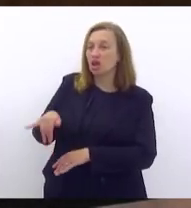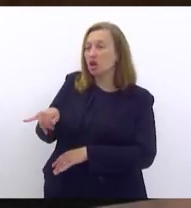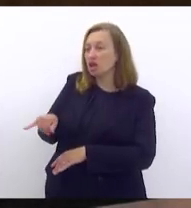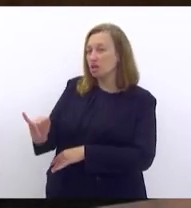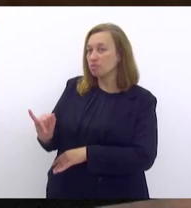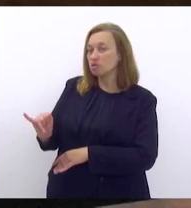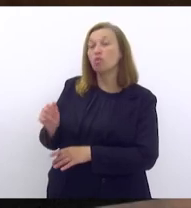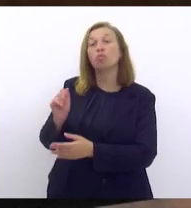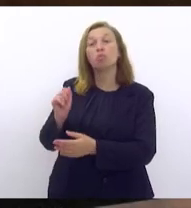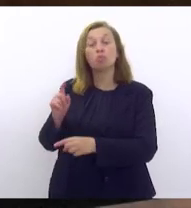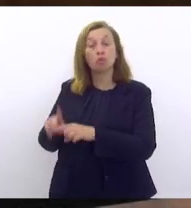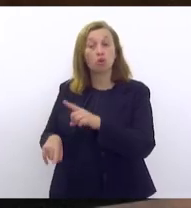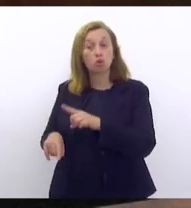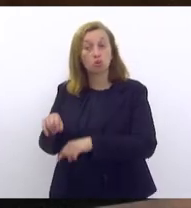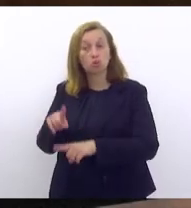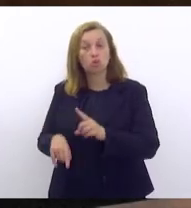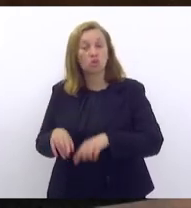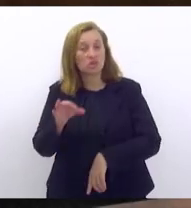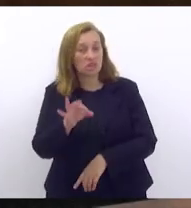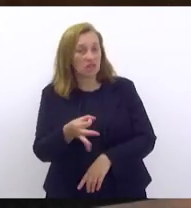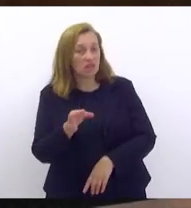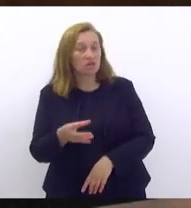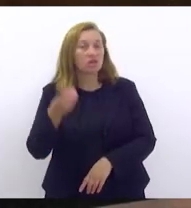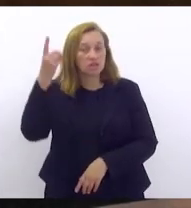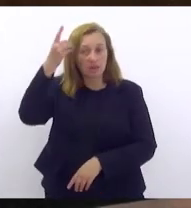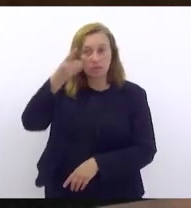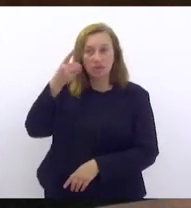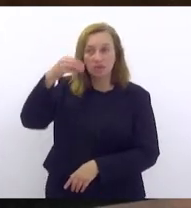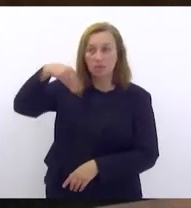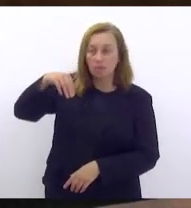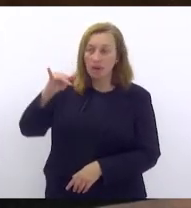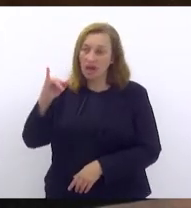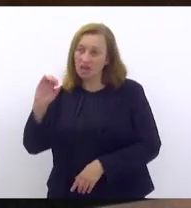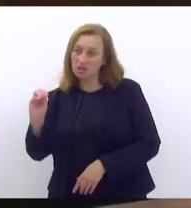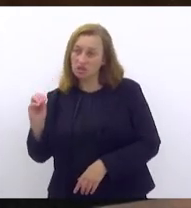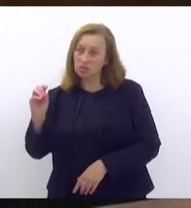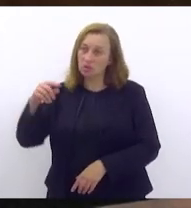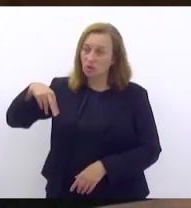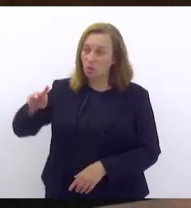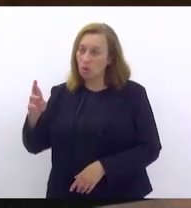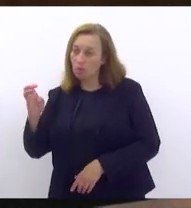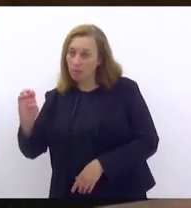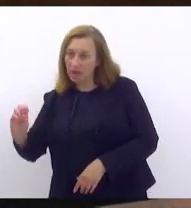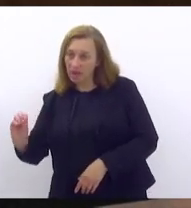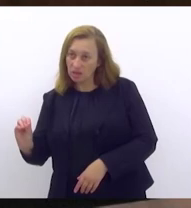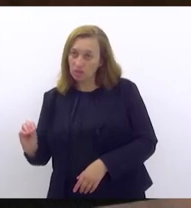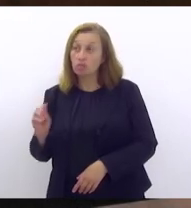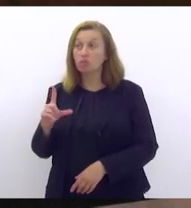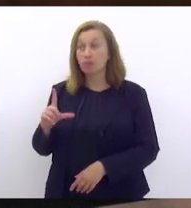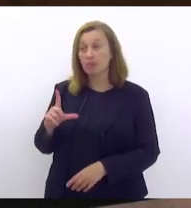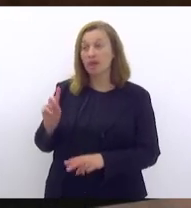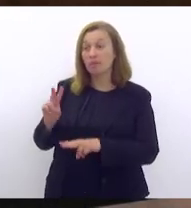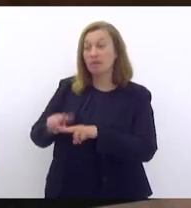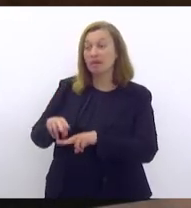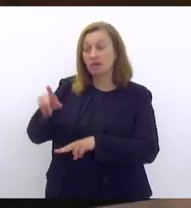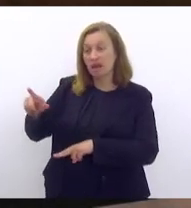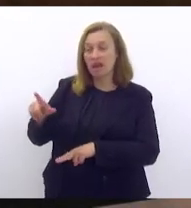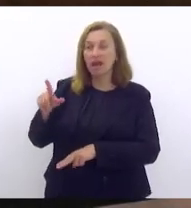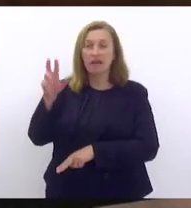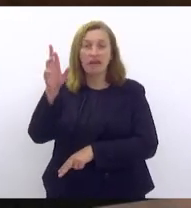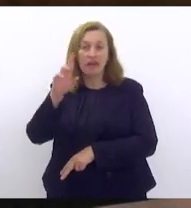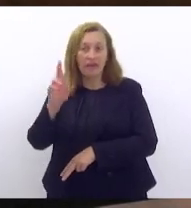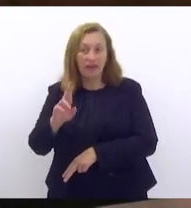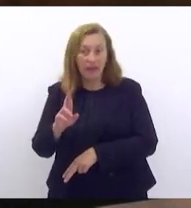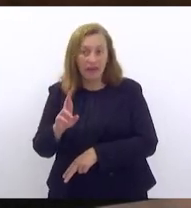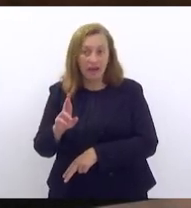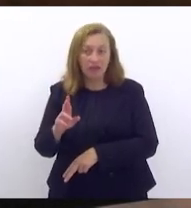Possivelmente, o deputado Márcio Gualberto deve ter aprendido lá em Realengo, com